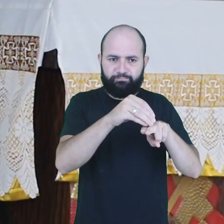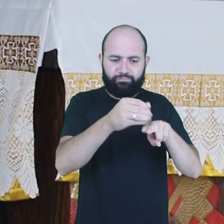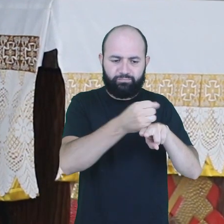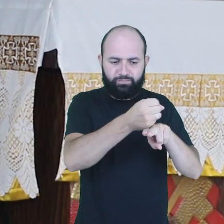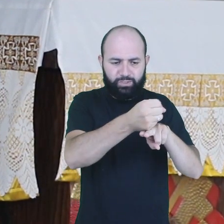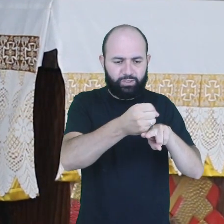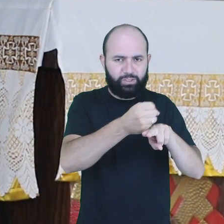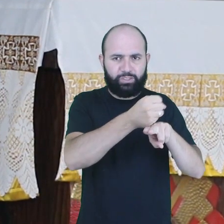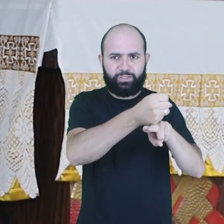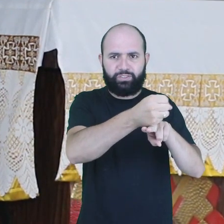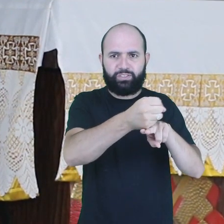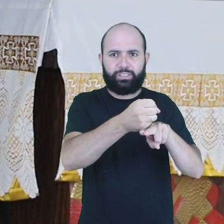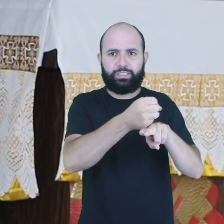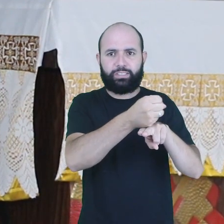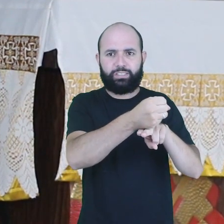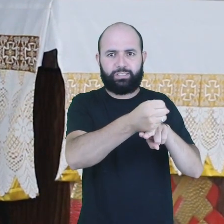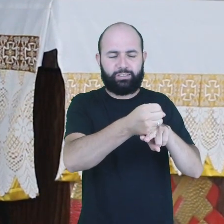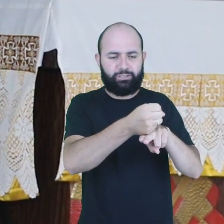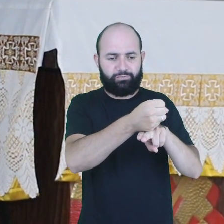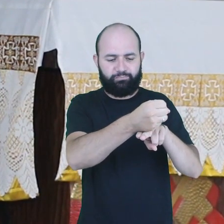na minha esposa